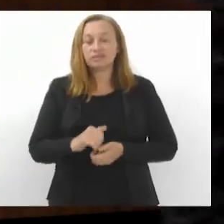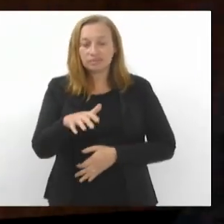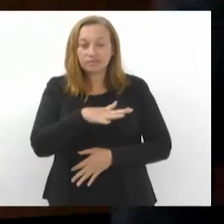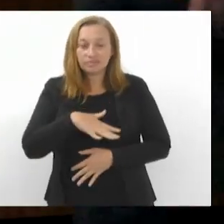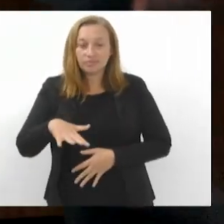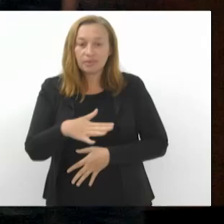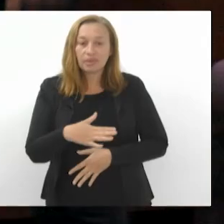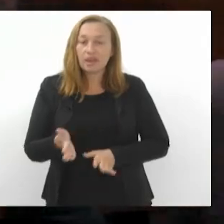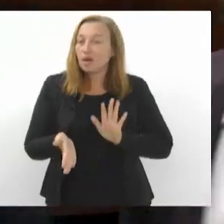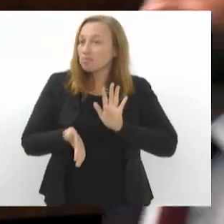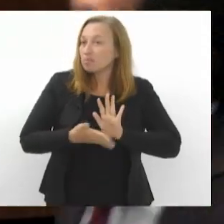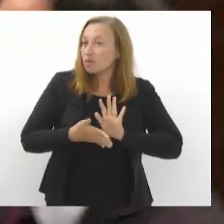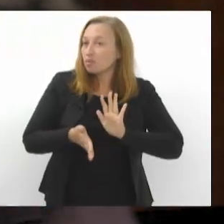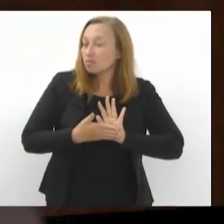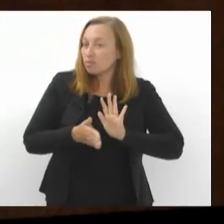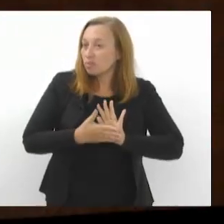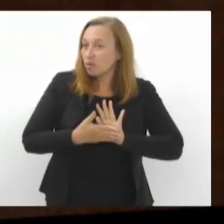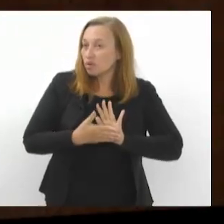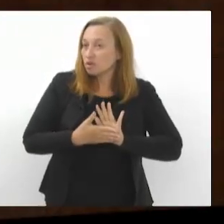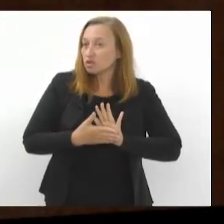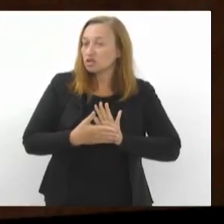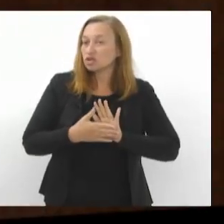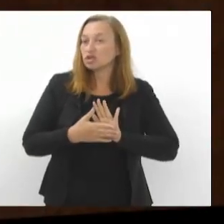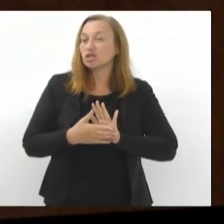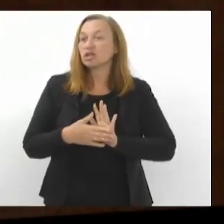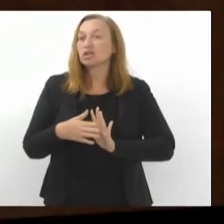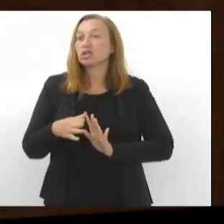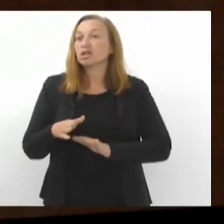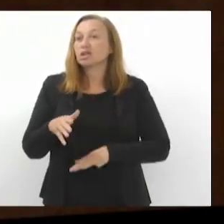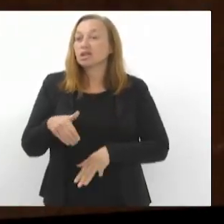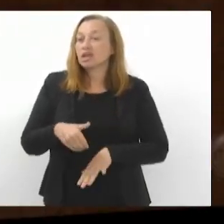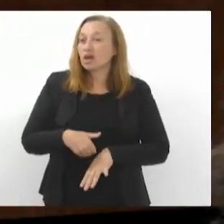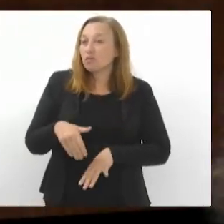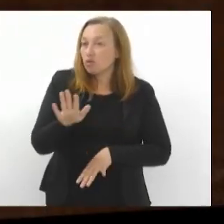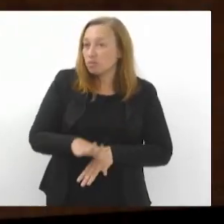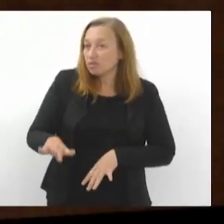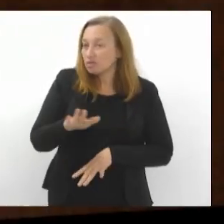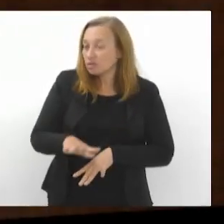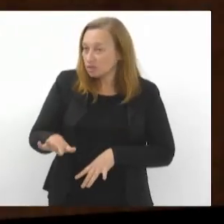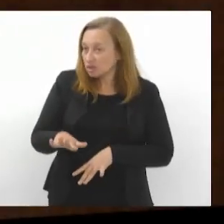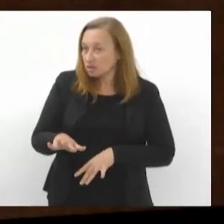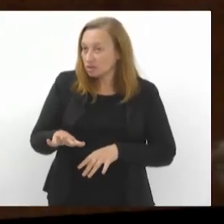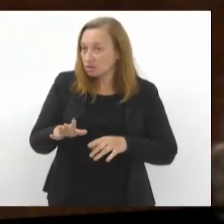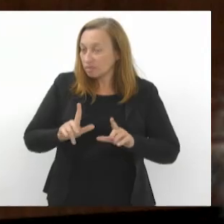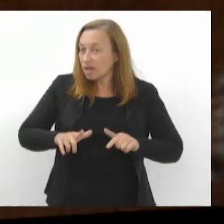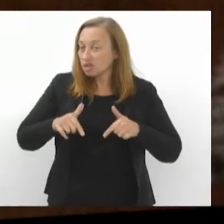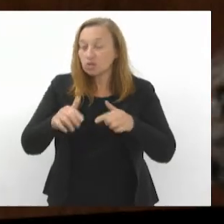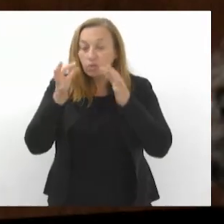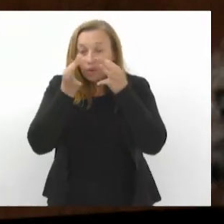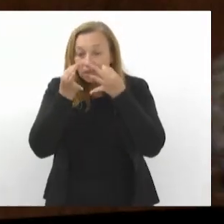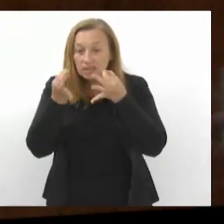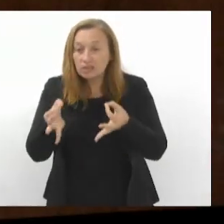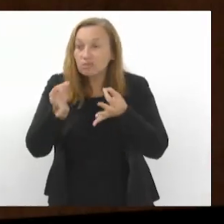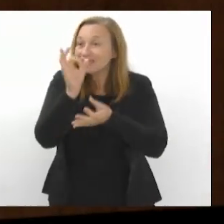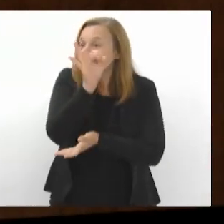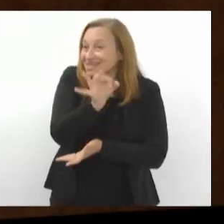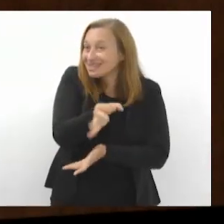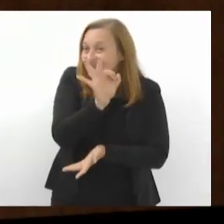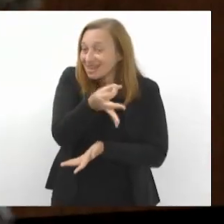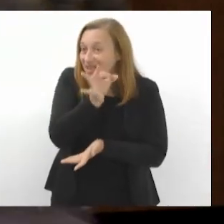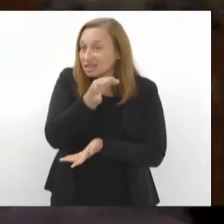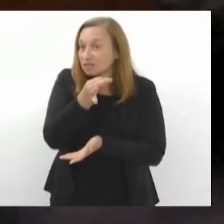nós propomos que a subnutrição infantil seja encarada com a atenção devida, com